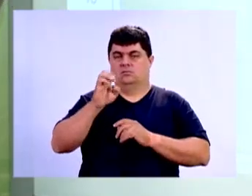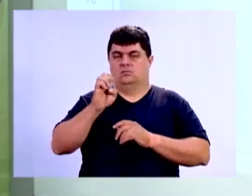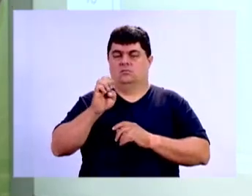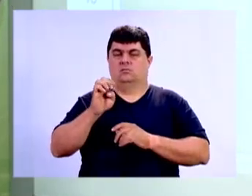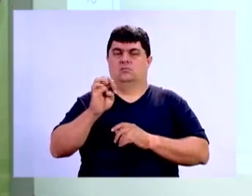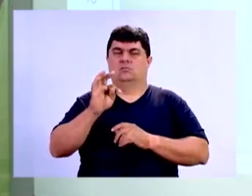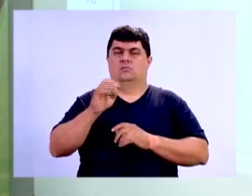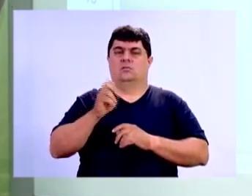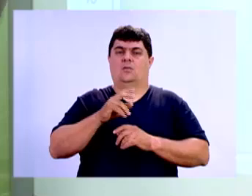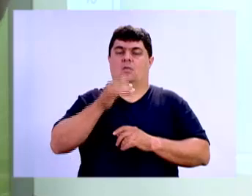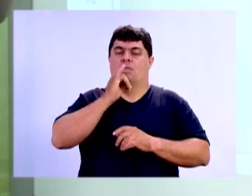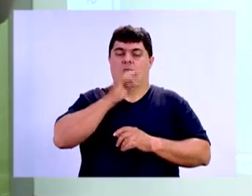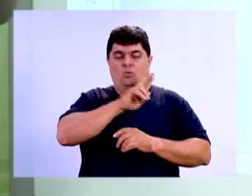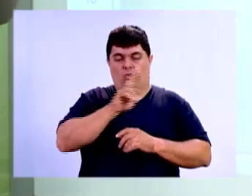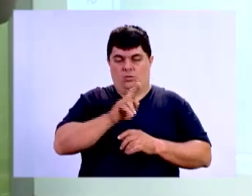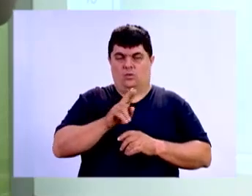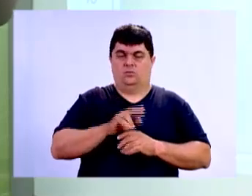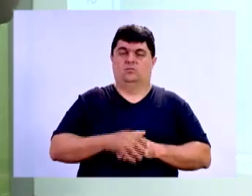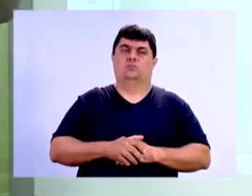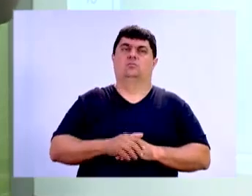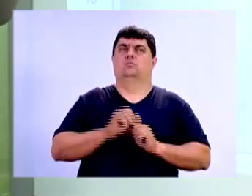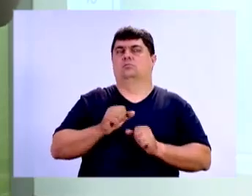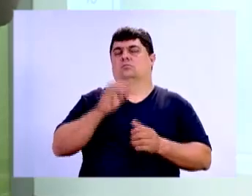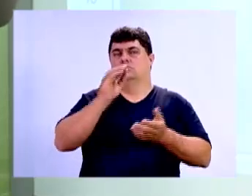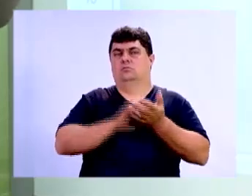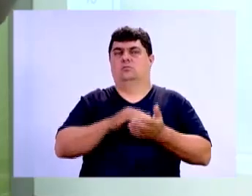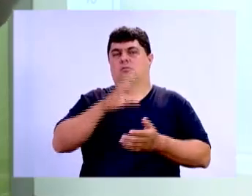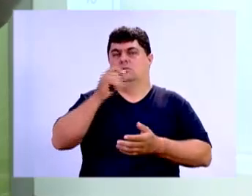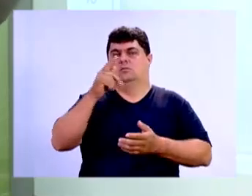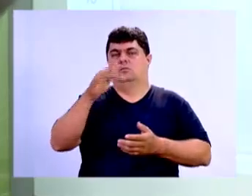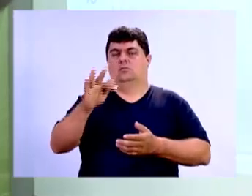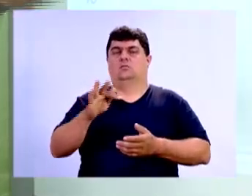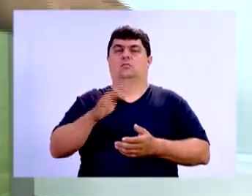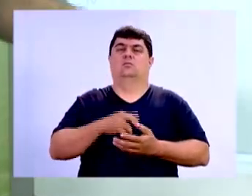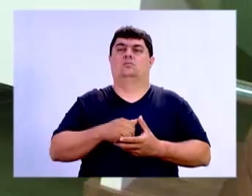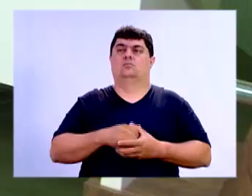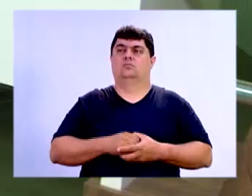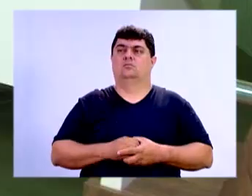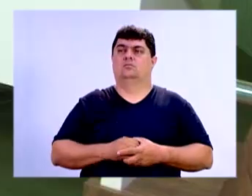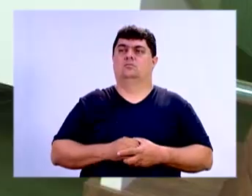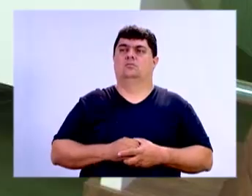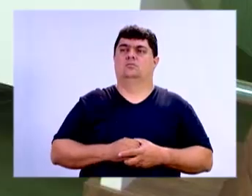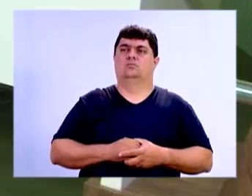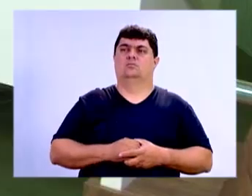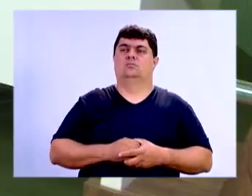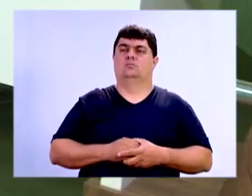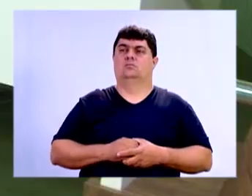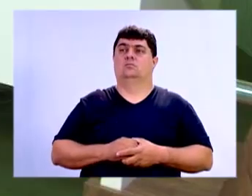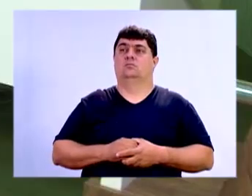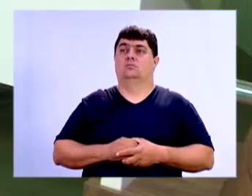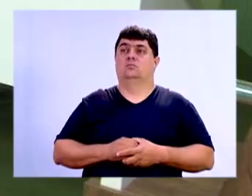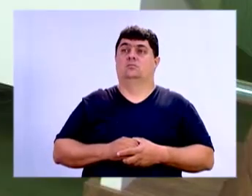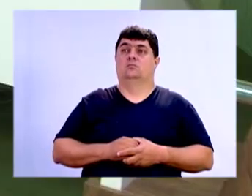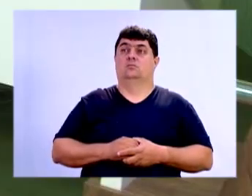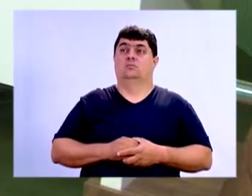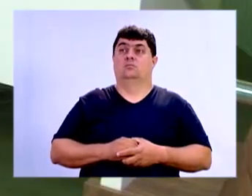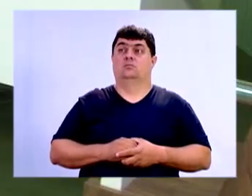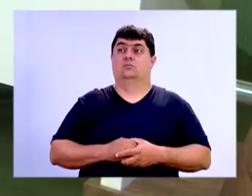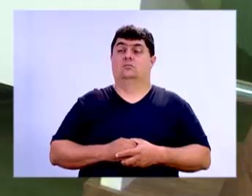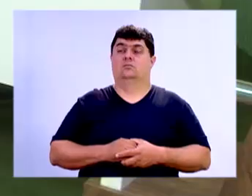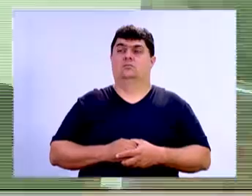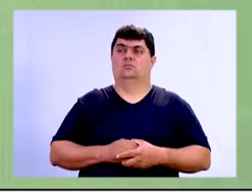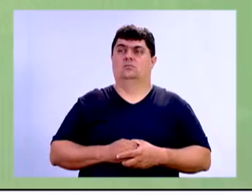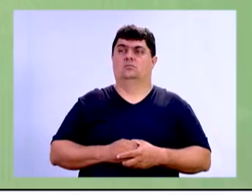eu posso escrever o nome do cliente. Eu posso escrever o CPF do cliente, né? Então, tem essa diferença.